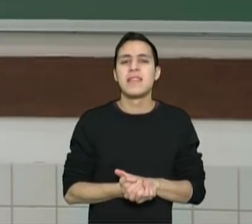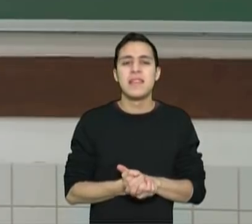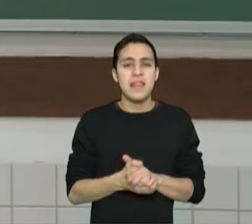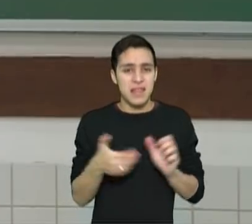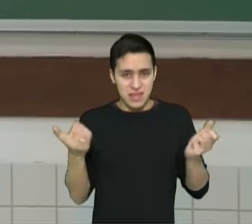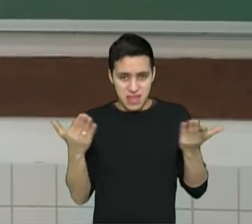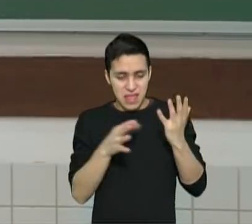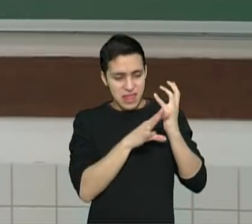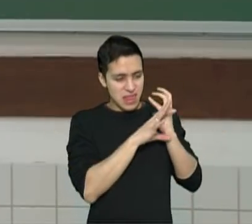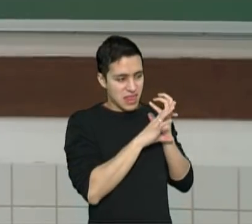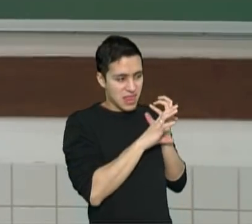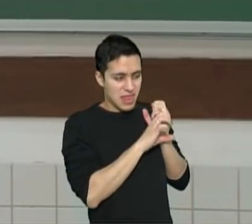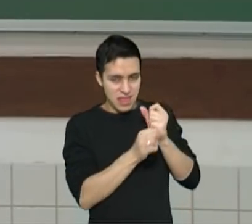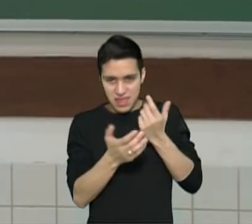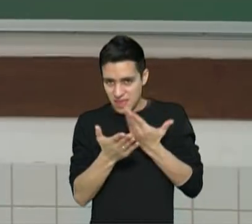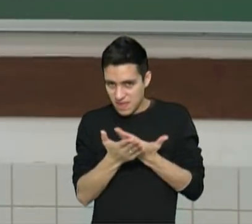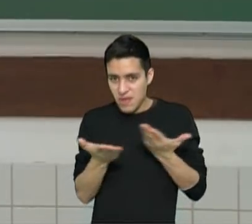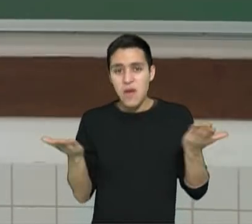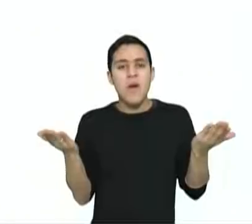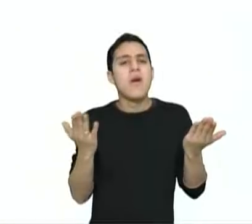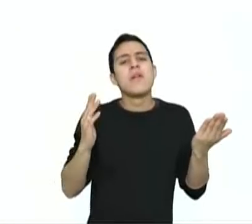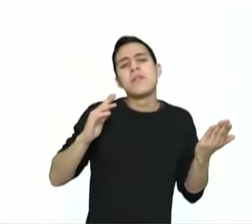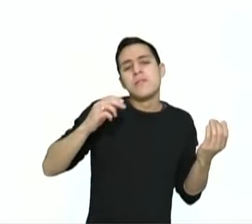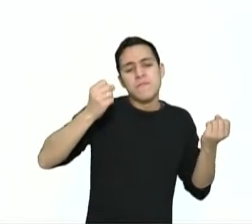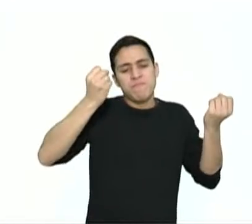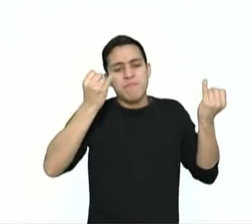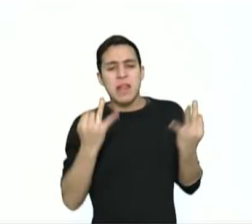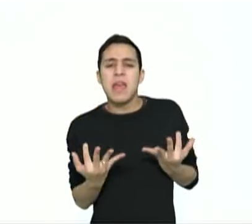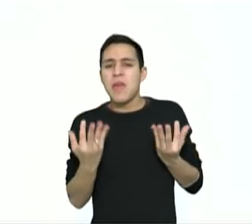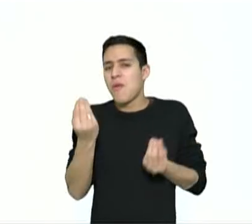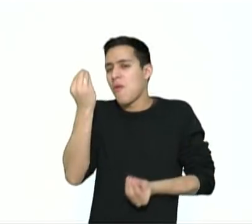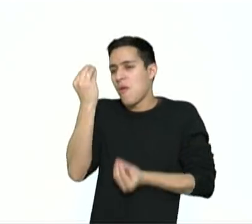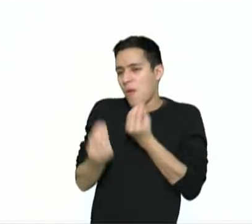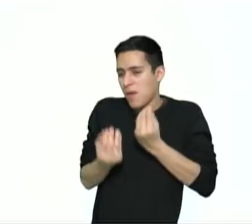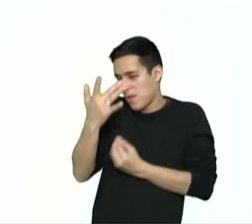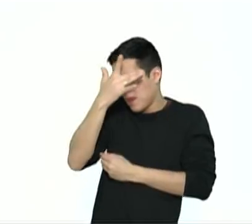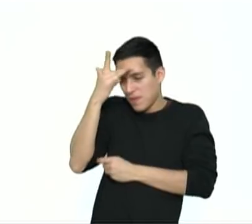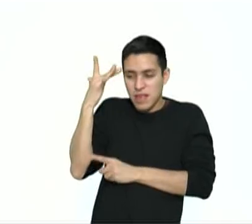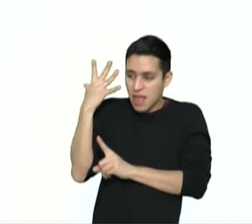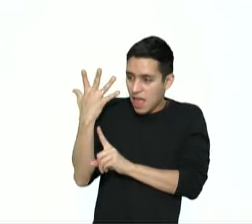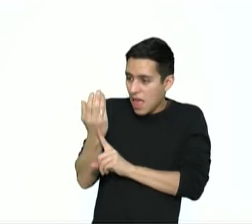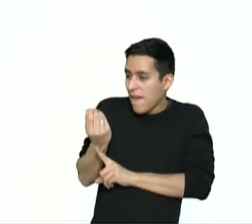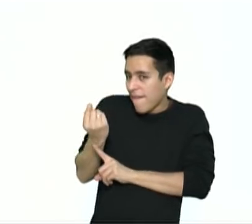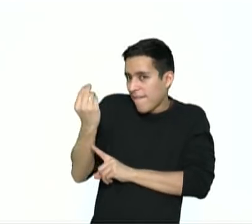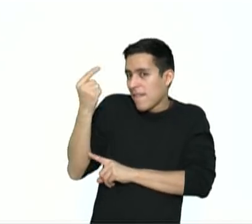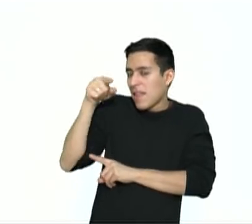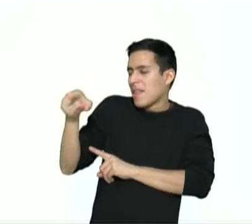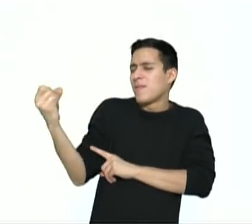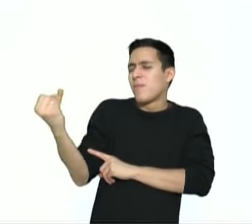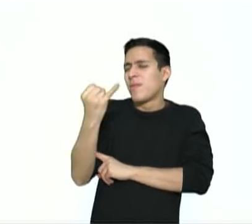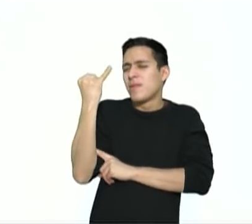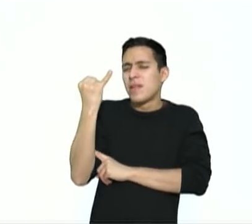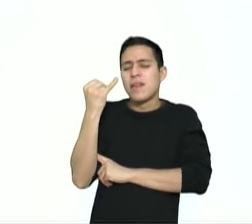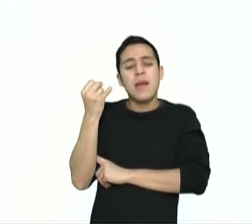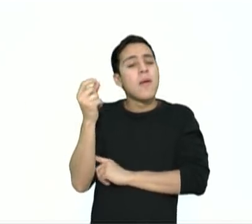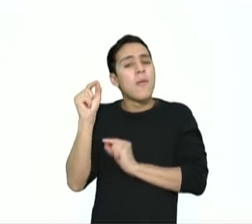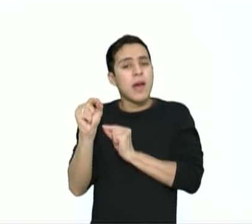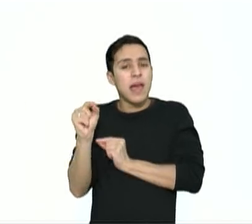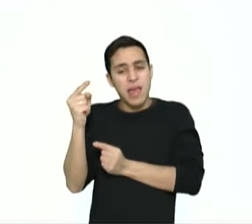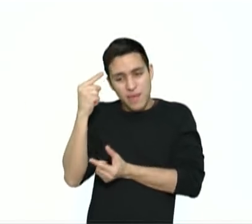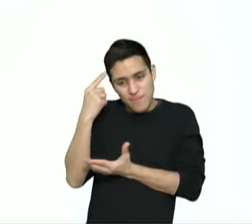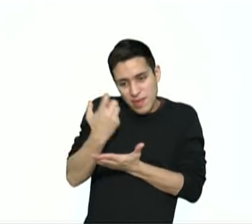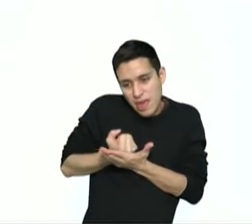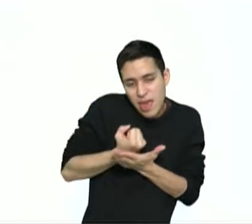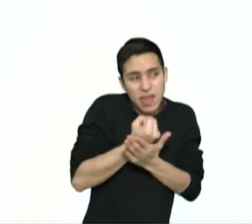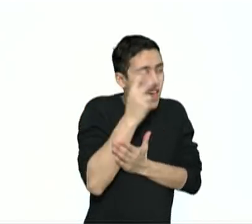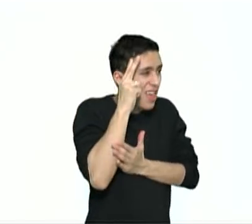Agora, retomando. Hoje falamos sobre como os artistas viajantes foram importantes para registrar e contar histórias, apesar de